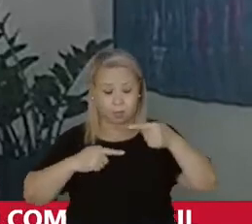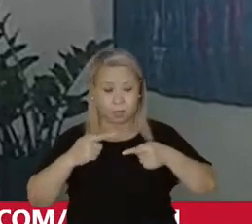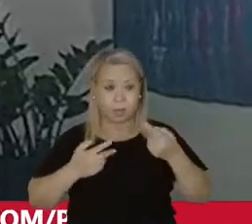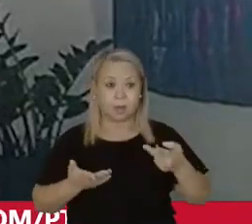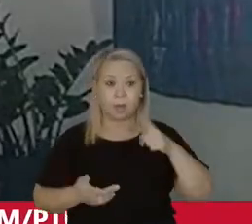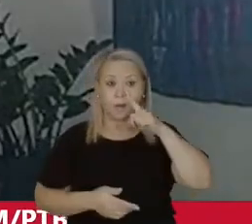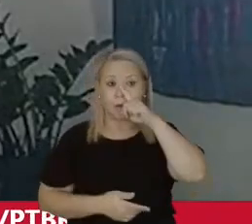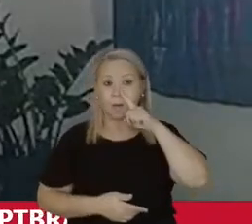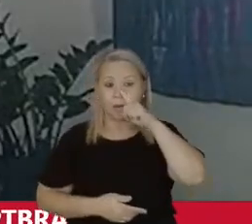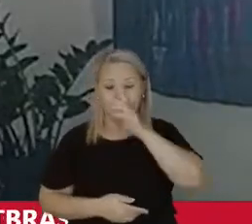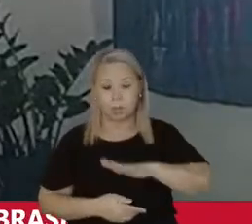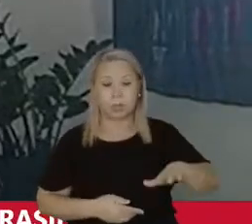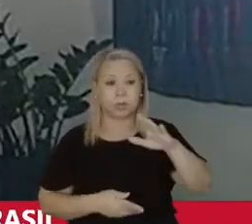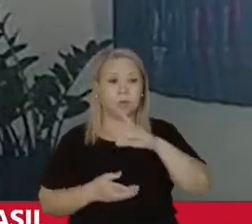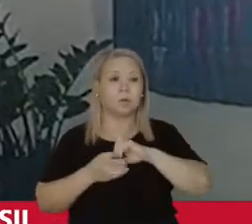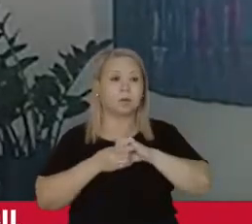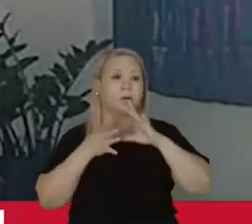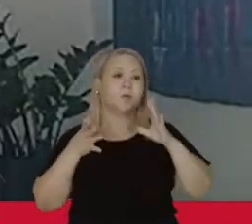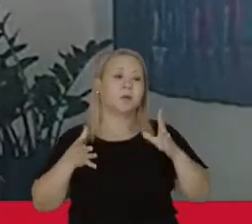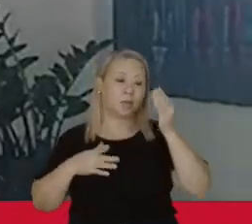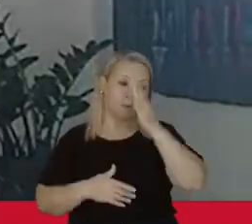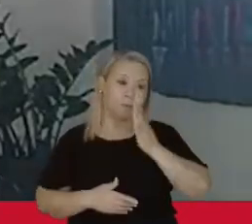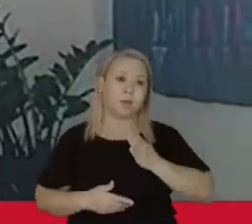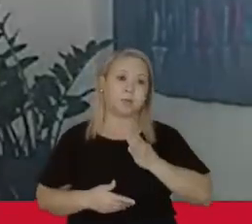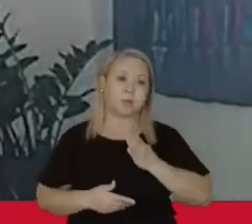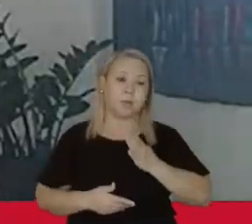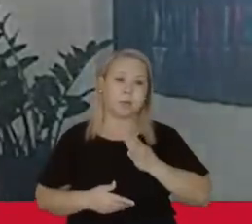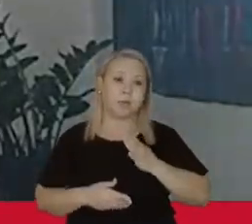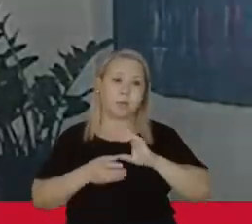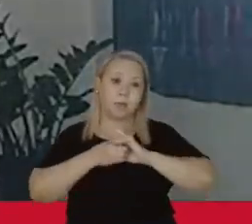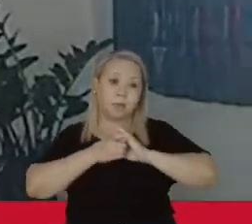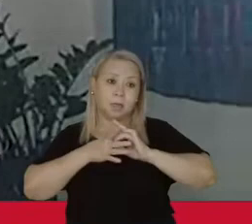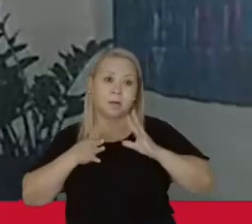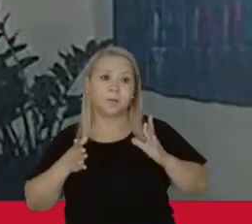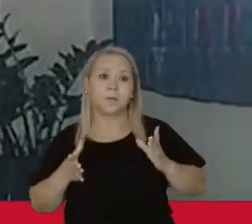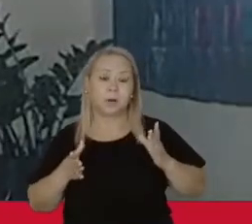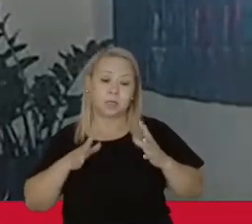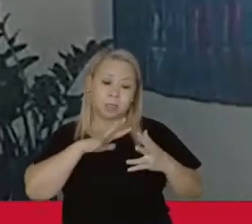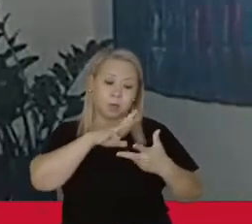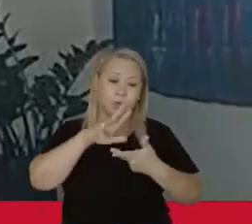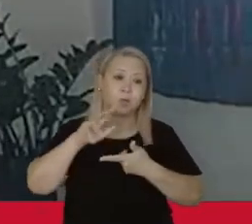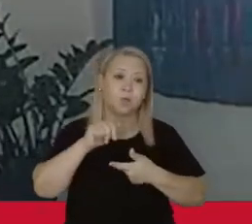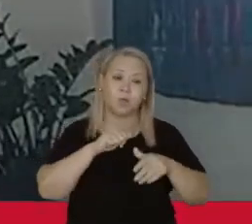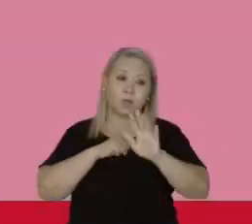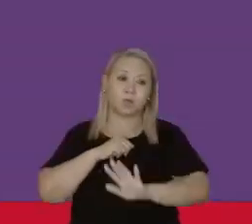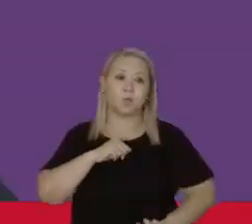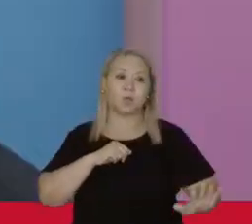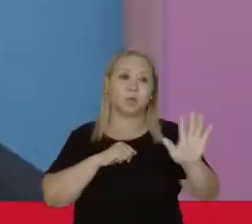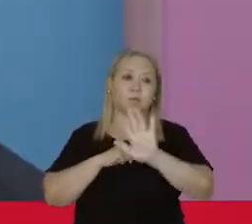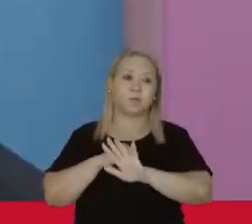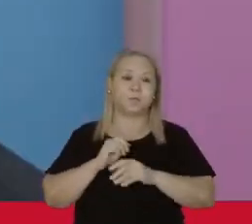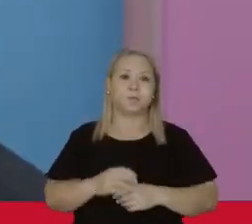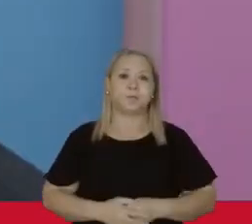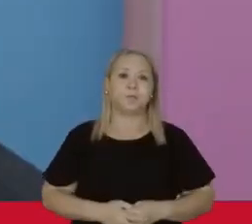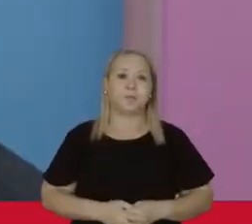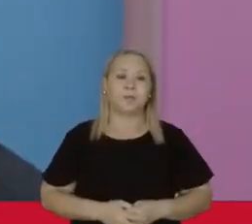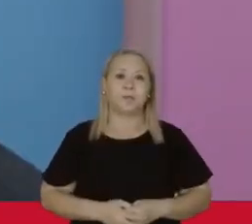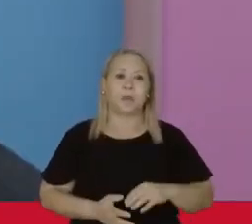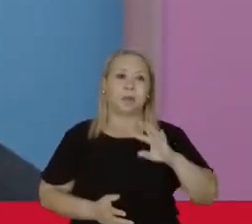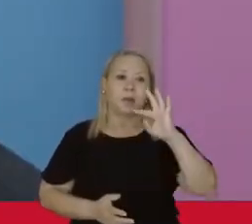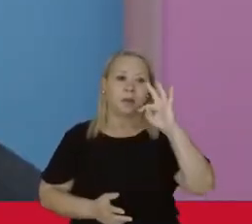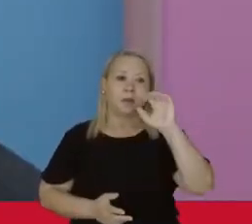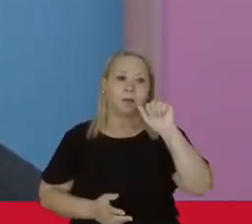coloca em risco toda a democracia brasileira e democracia no mundo de maneira geral.